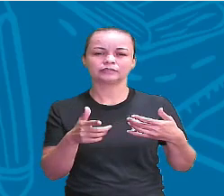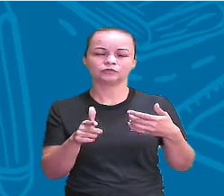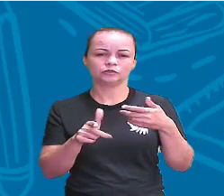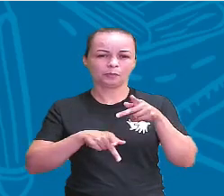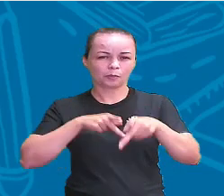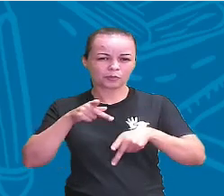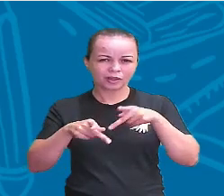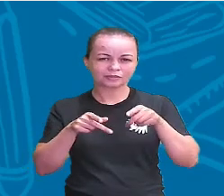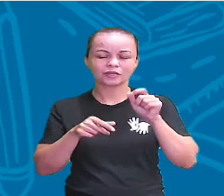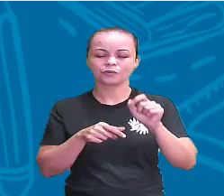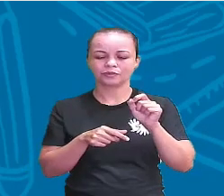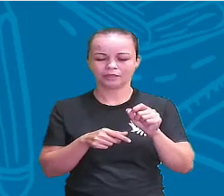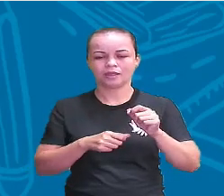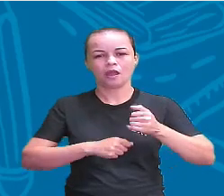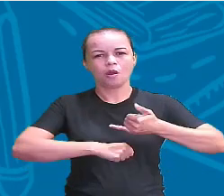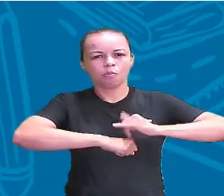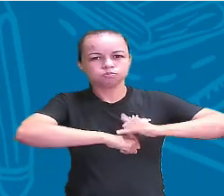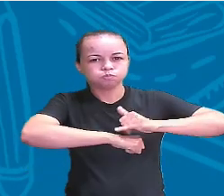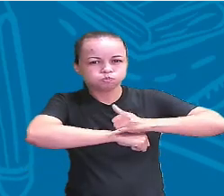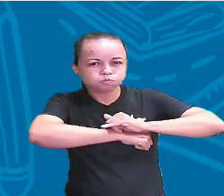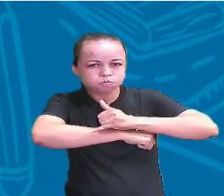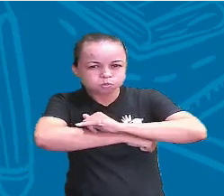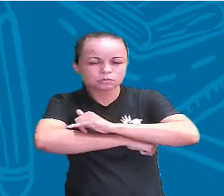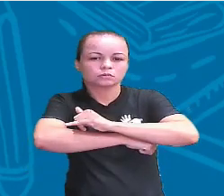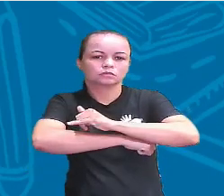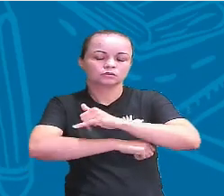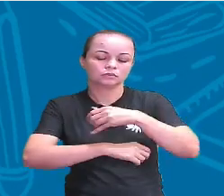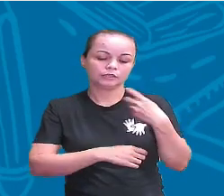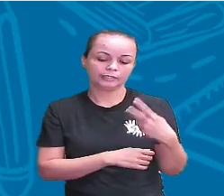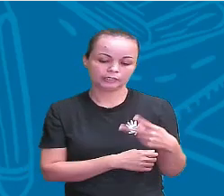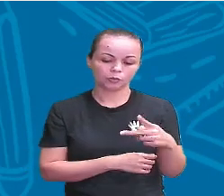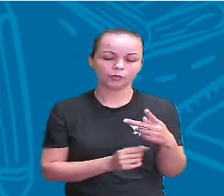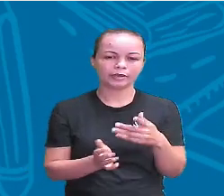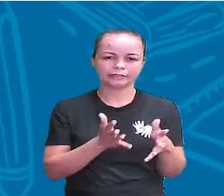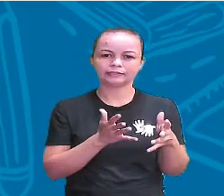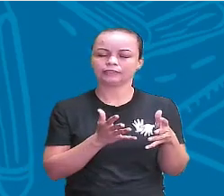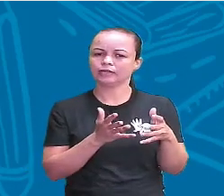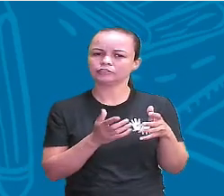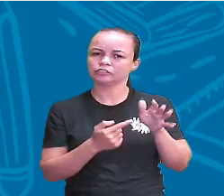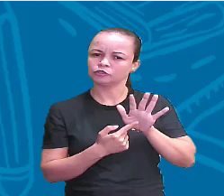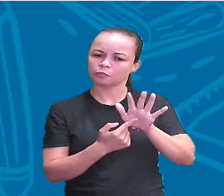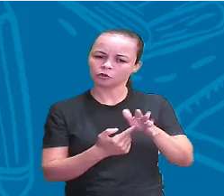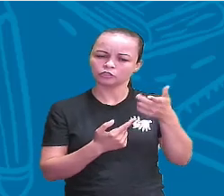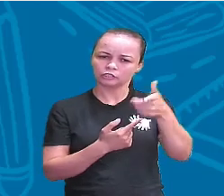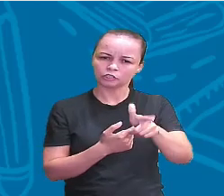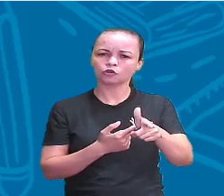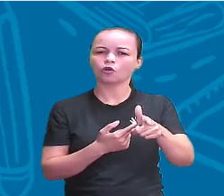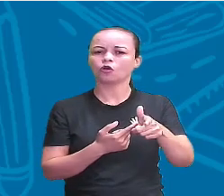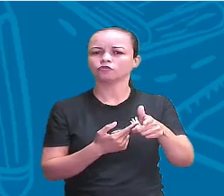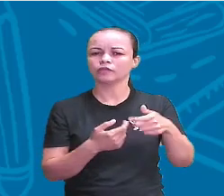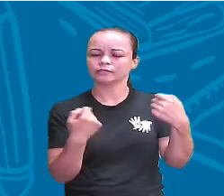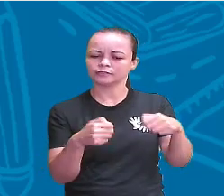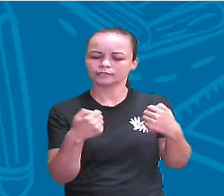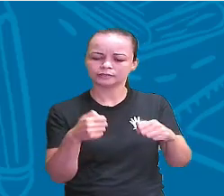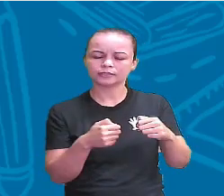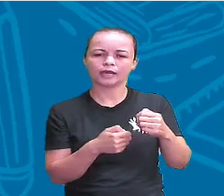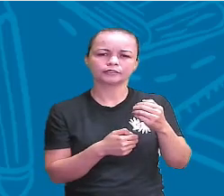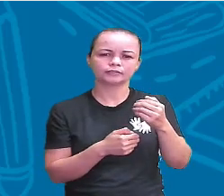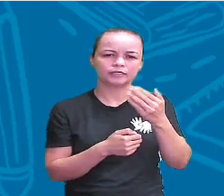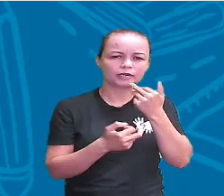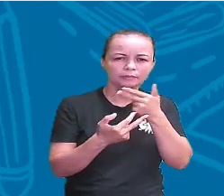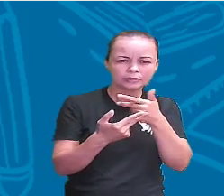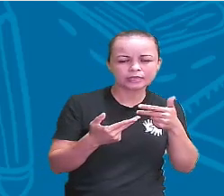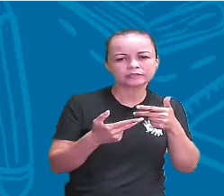Né? E aí a gente remete mais uma vez à necessidade da alimentação saudável, à necessidade da prática de